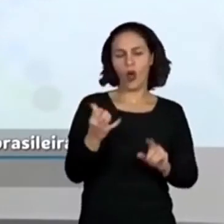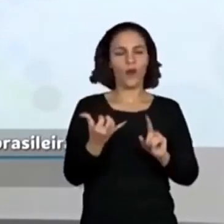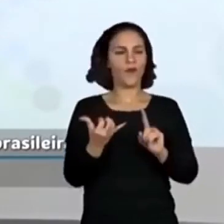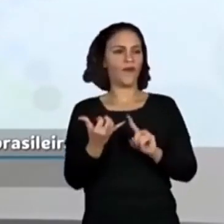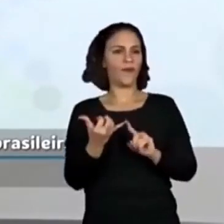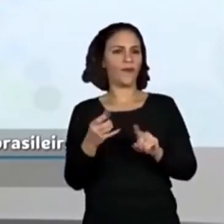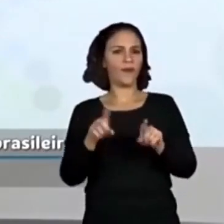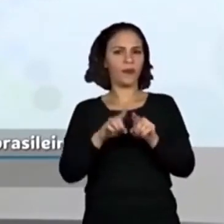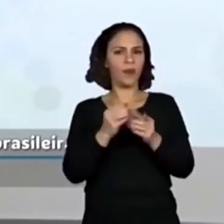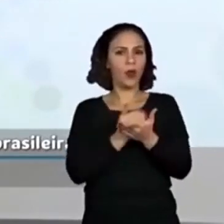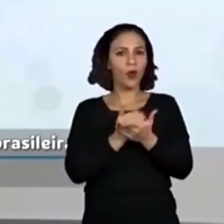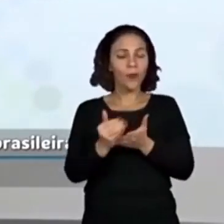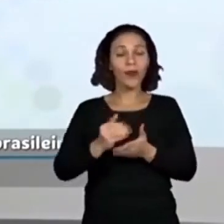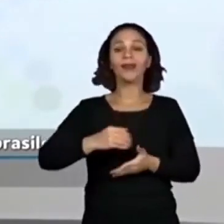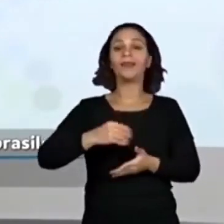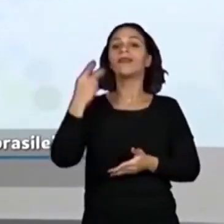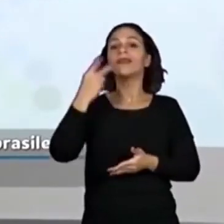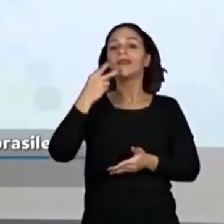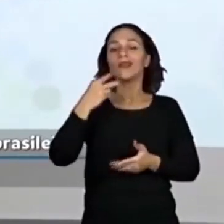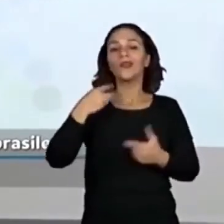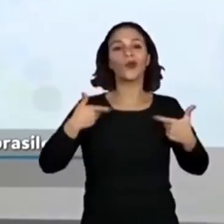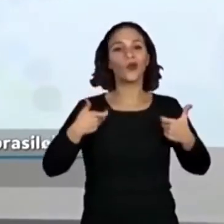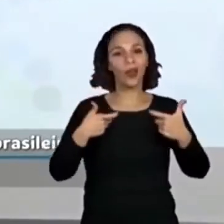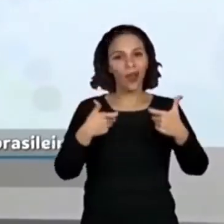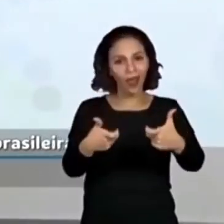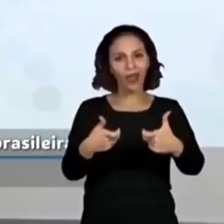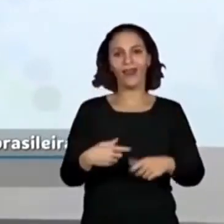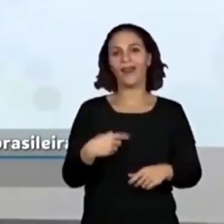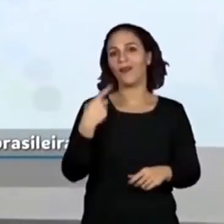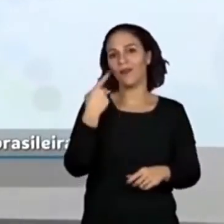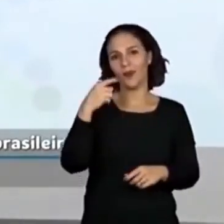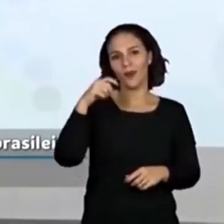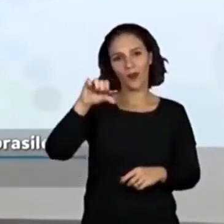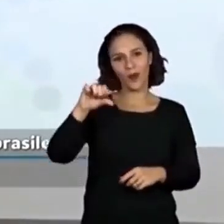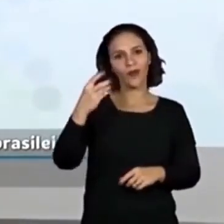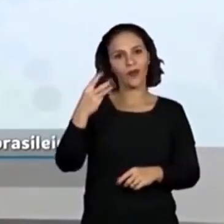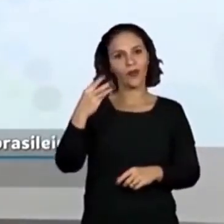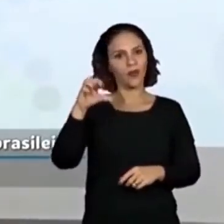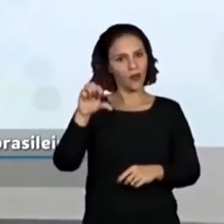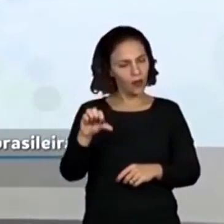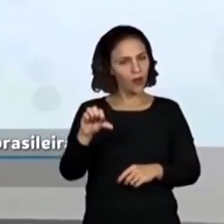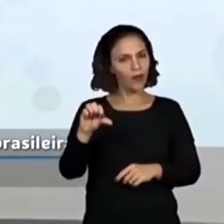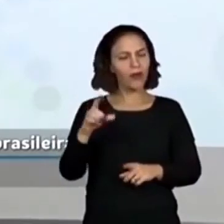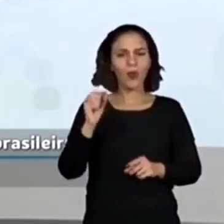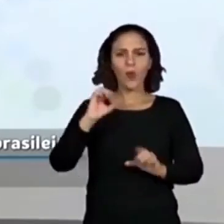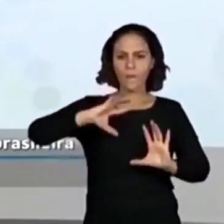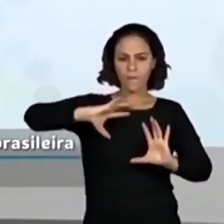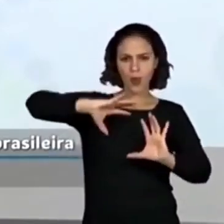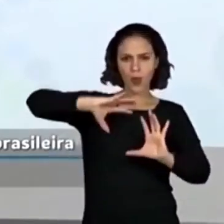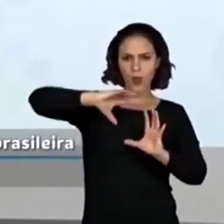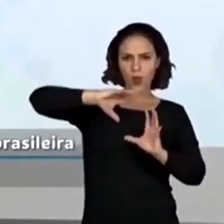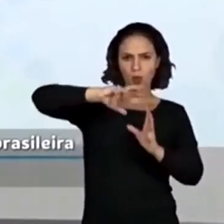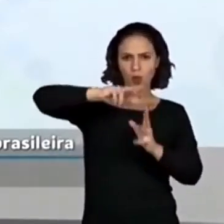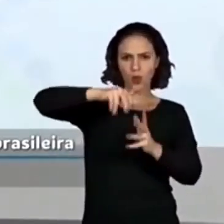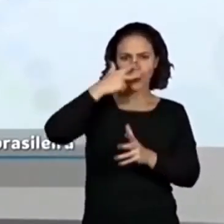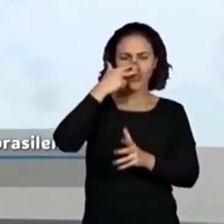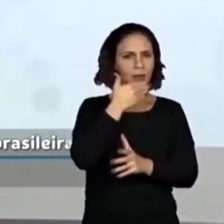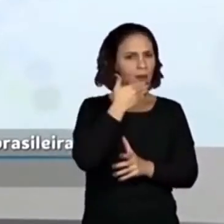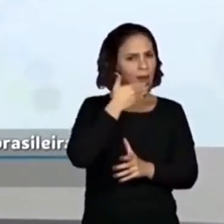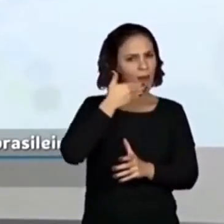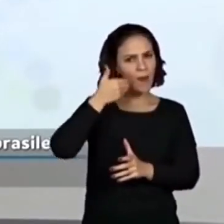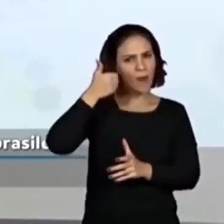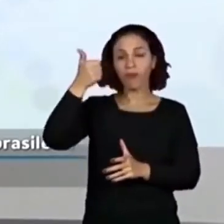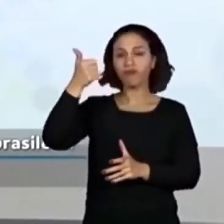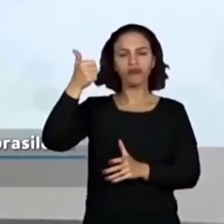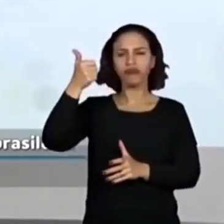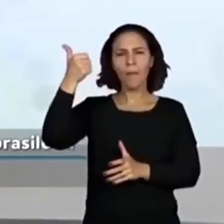o início da Segunda Guerra Mundial em 1939, e a situação global, ao invés de melhorar, ela foi